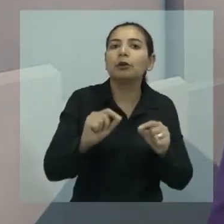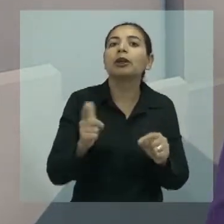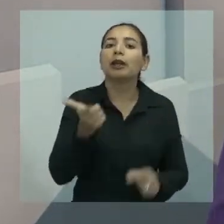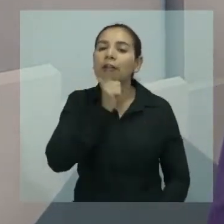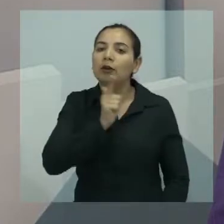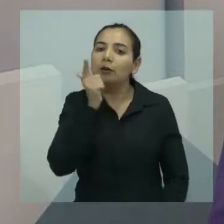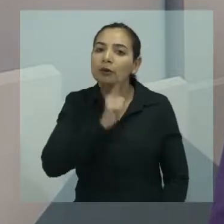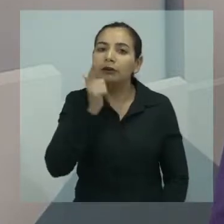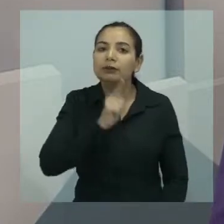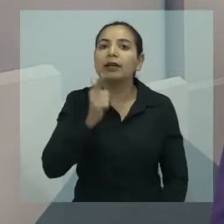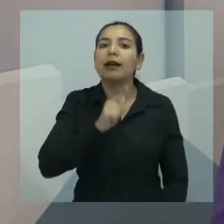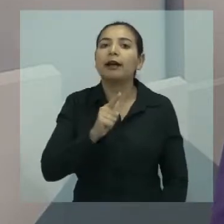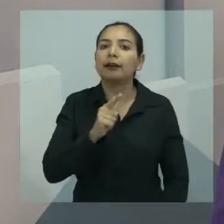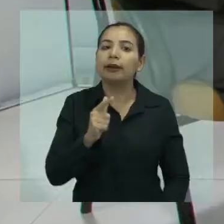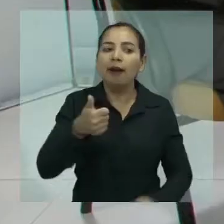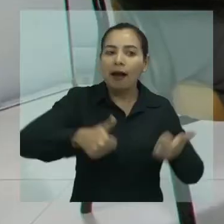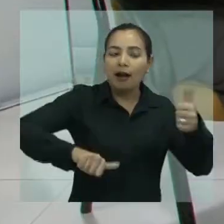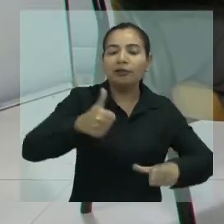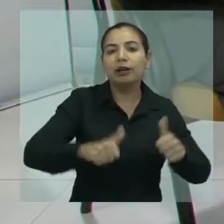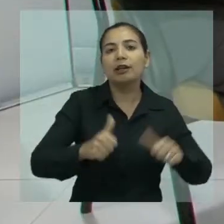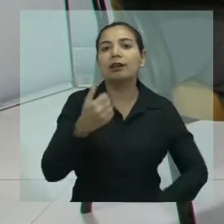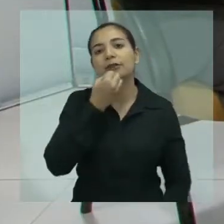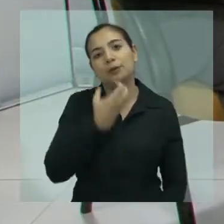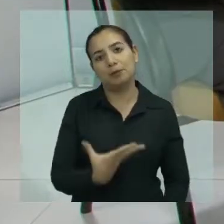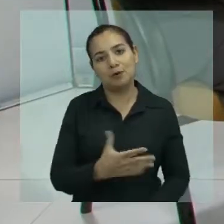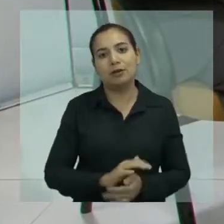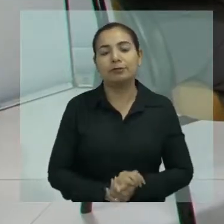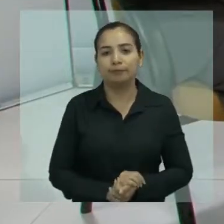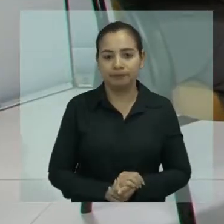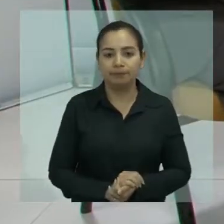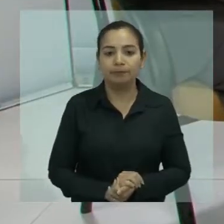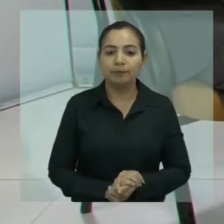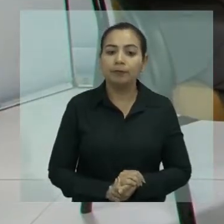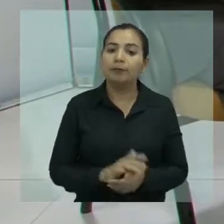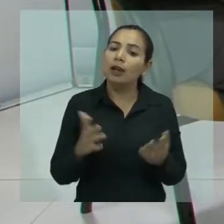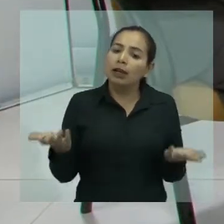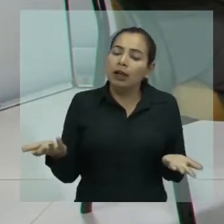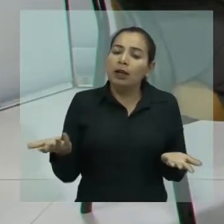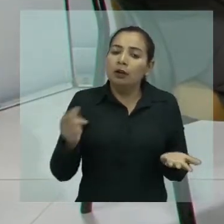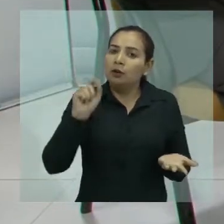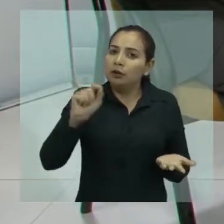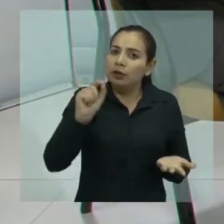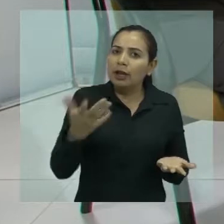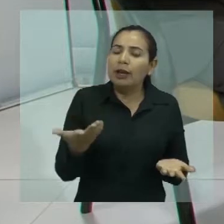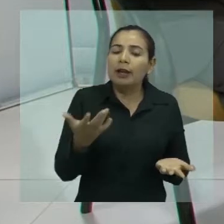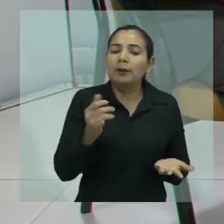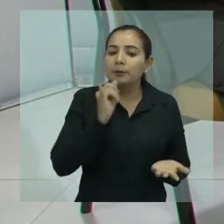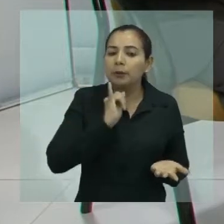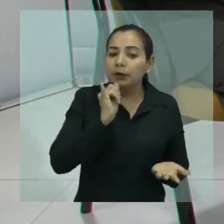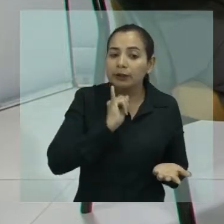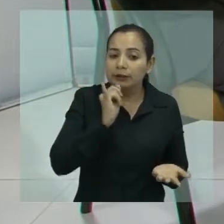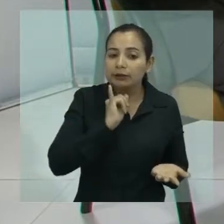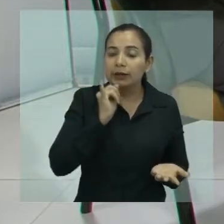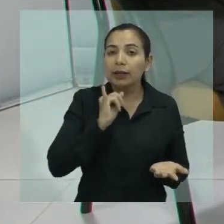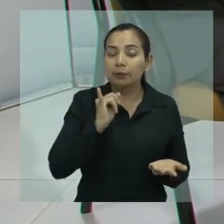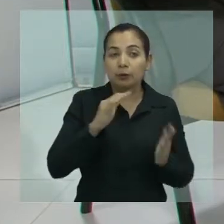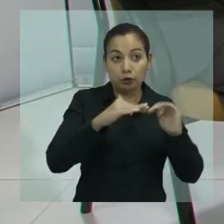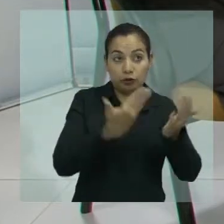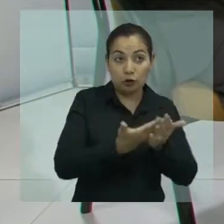ainda fazer o estudante, ao identificar suas necessidades de aprendizagem, conseguir implementar ações positivas. E no caso